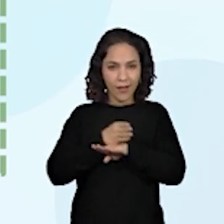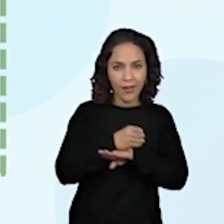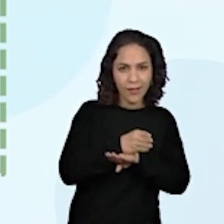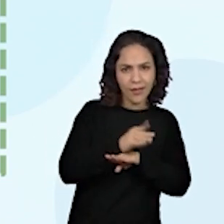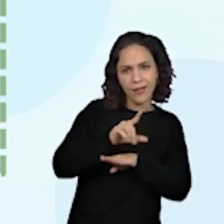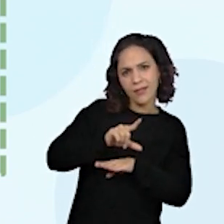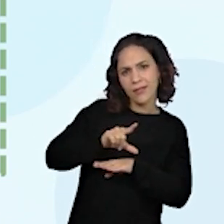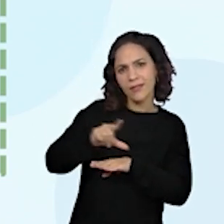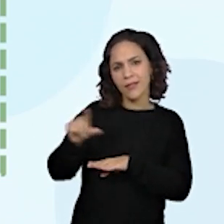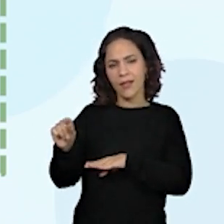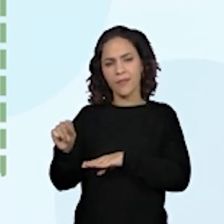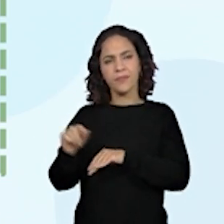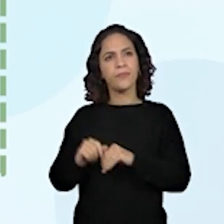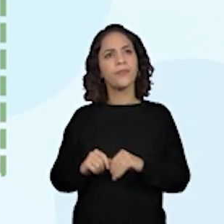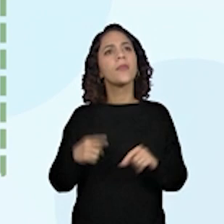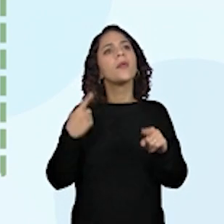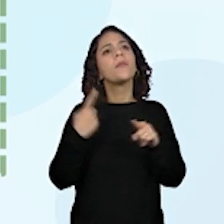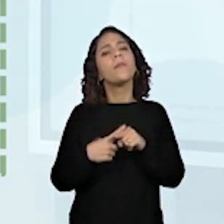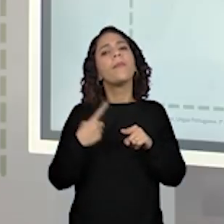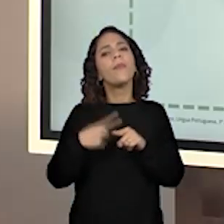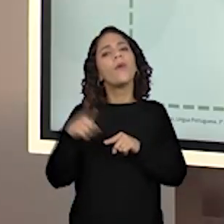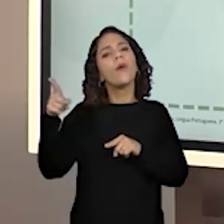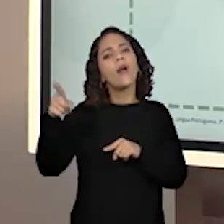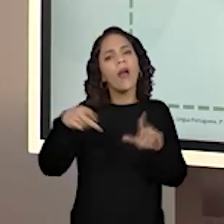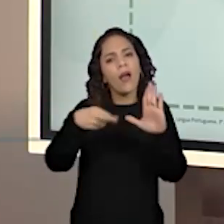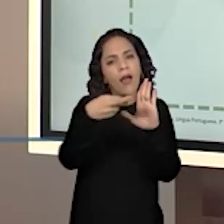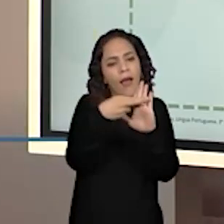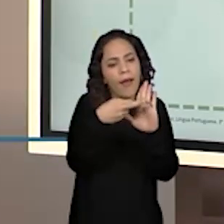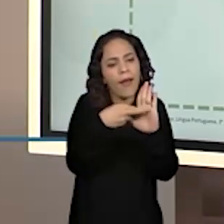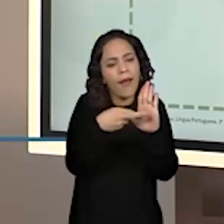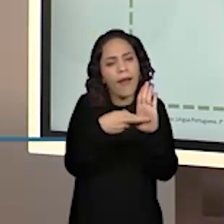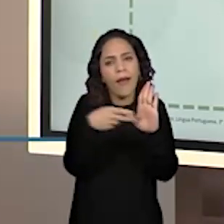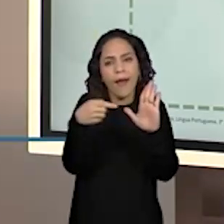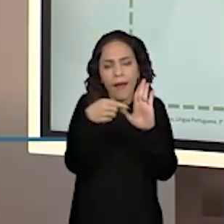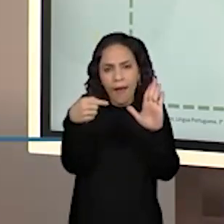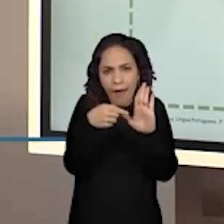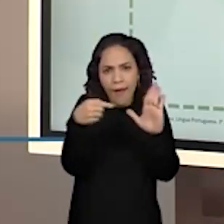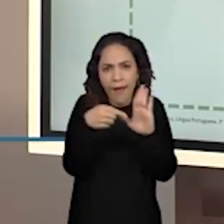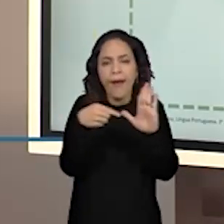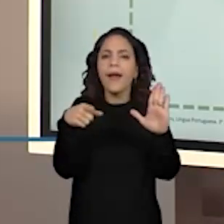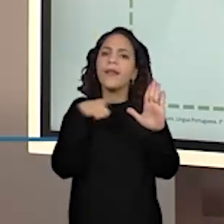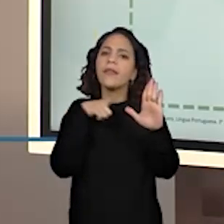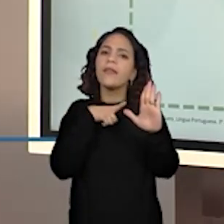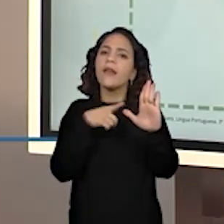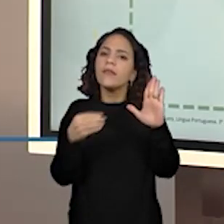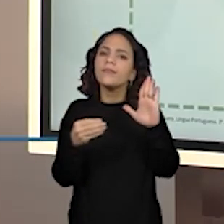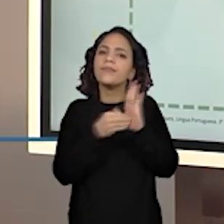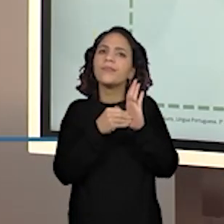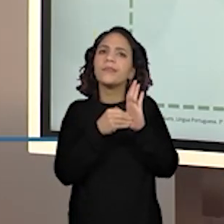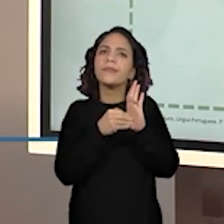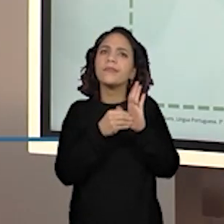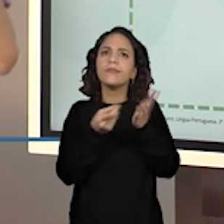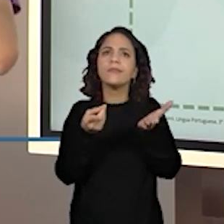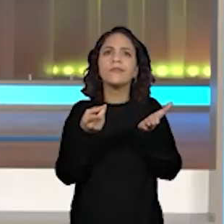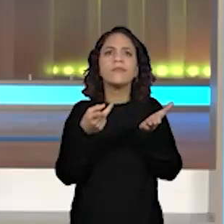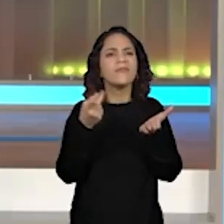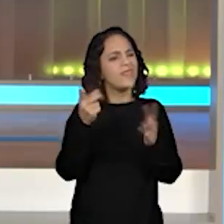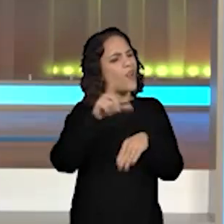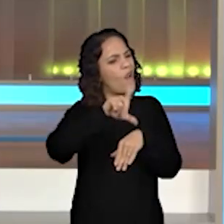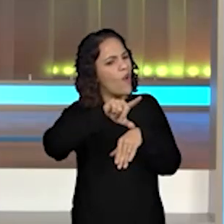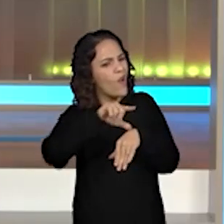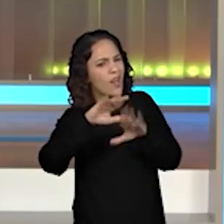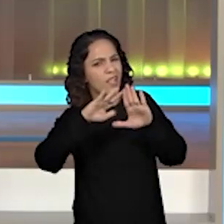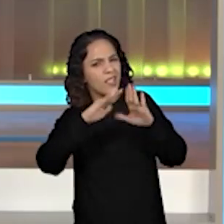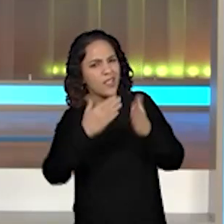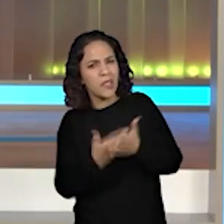essa informação está no regulamento interno? Por que vocês acreditam? Reflitam comigo. O horário da